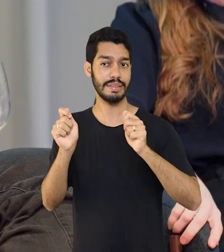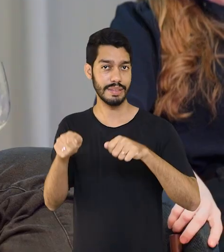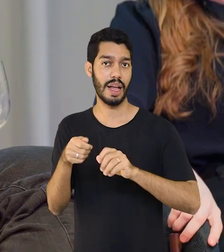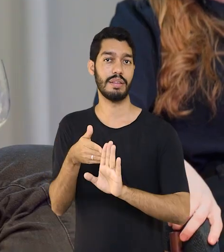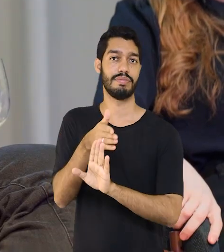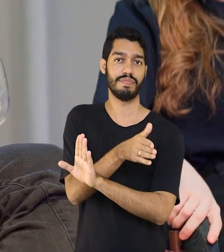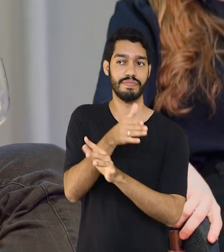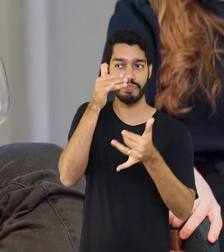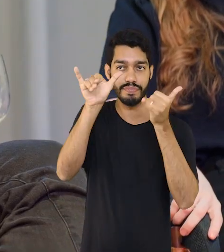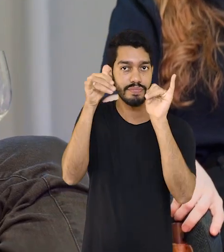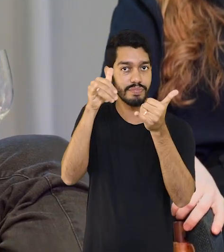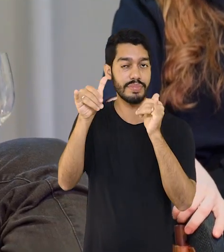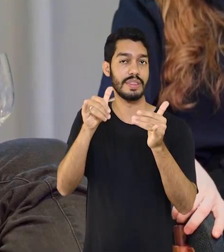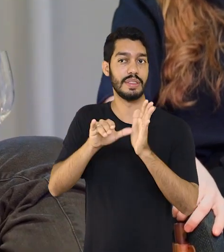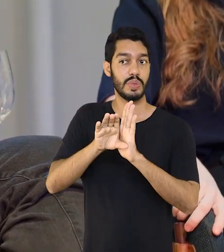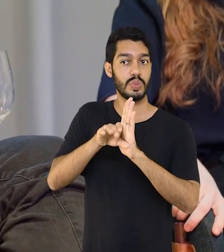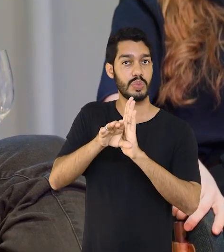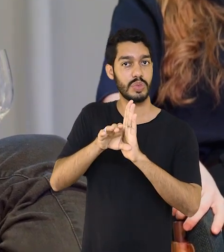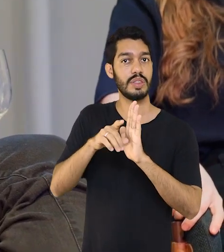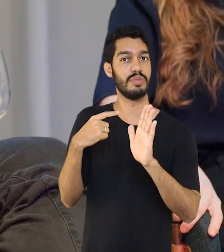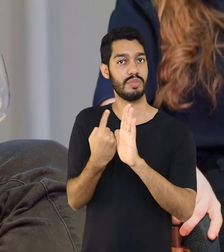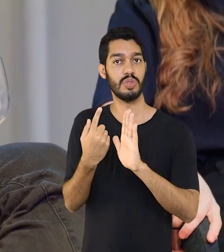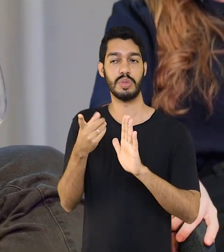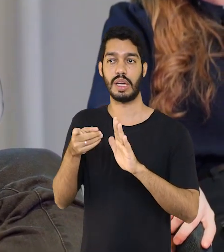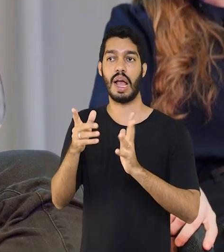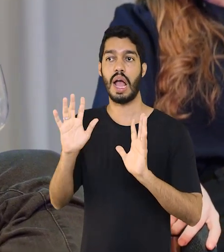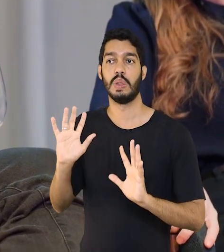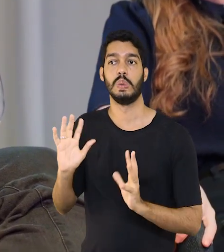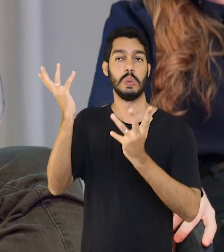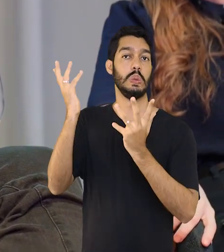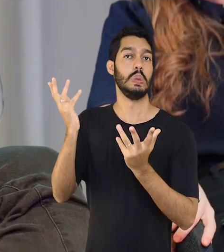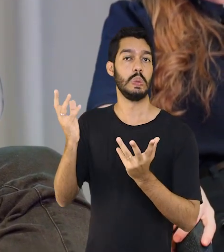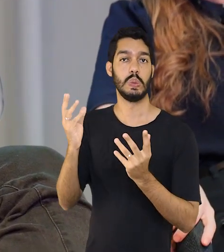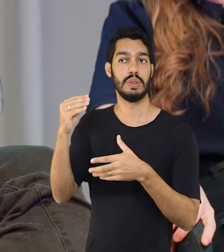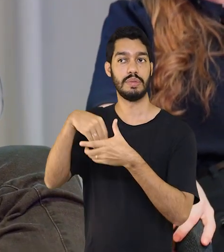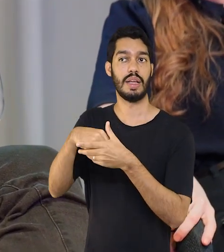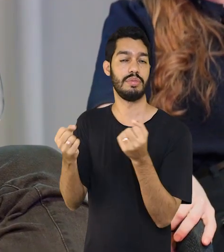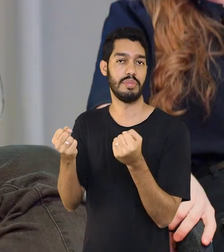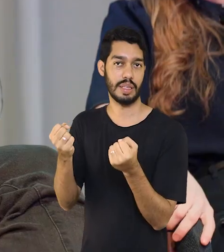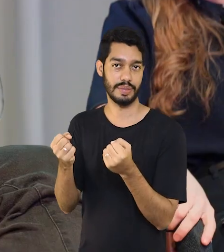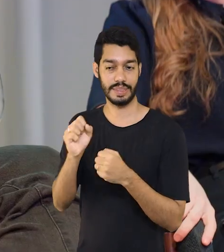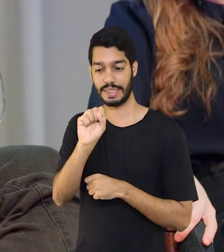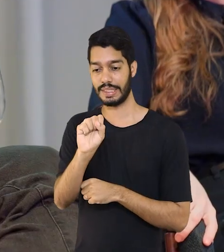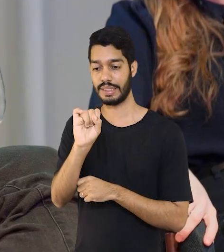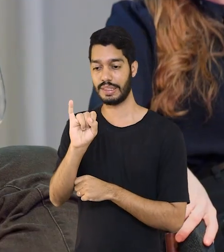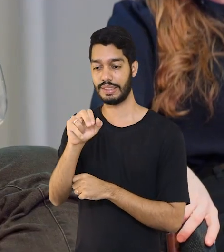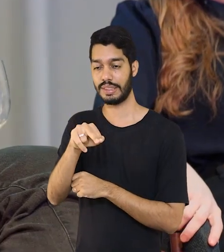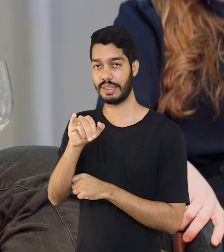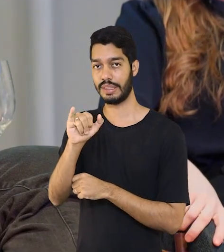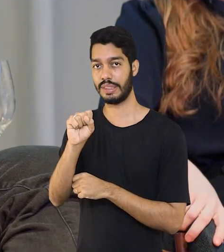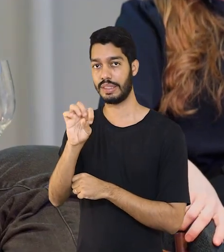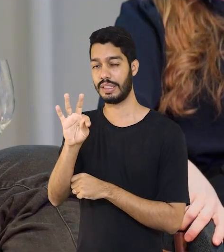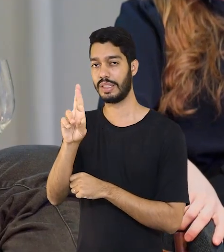completamente evitável, por isso que a gente utiliza mais o conceito de sinistro de trânsito do que acidente. Sinistro, ao contrário de